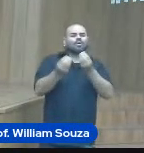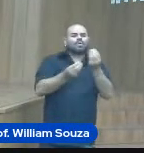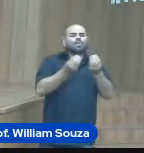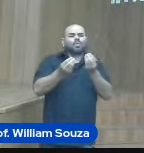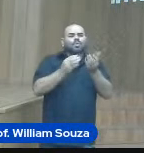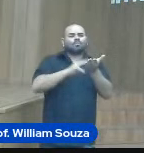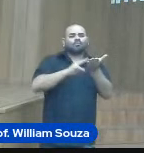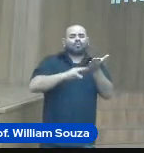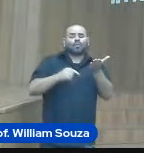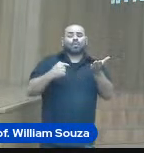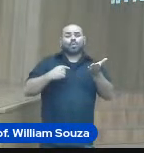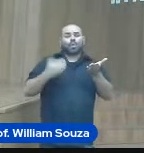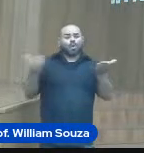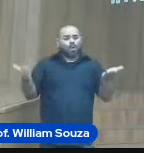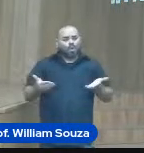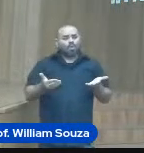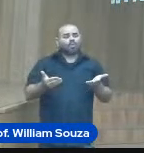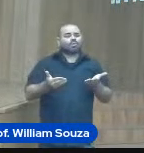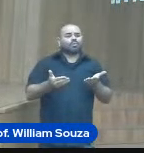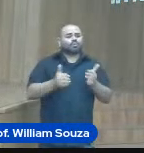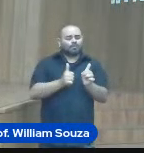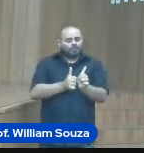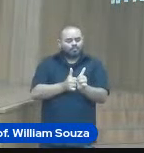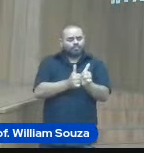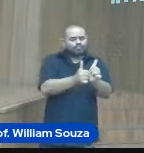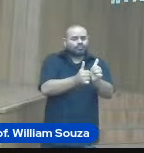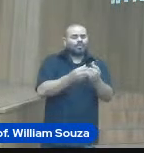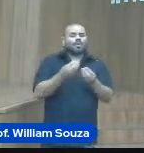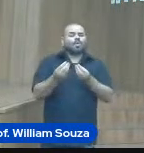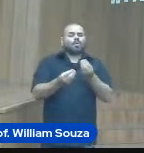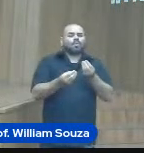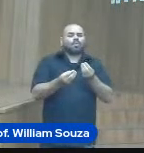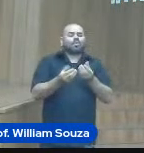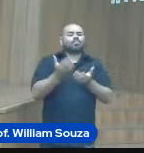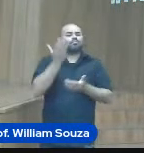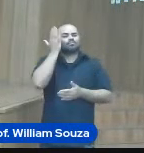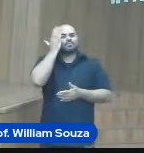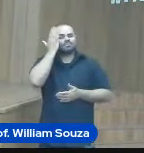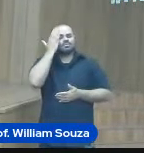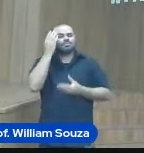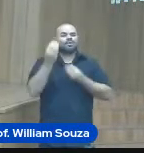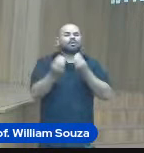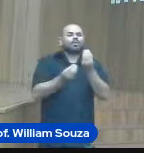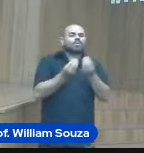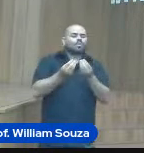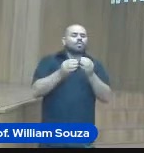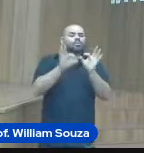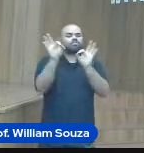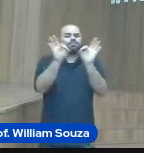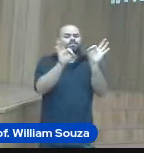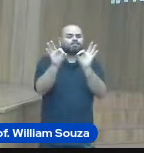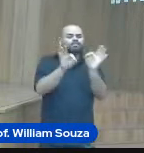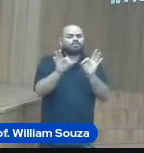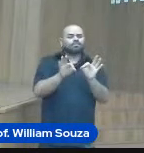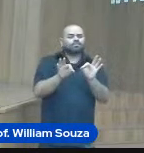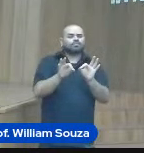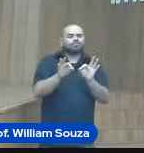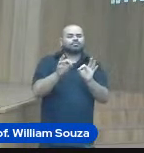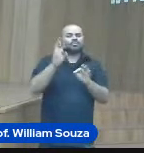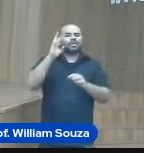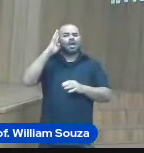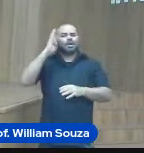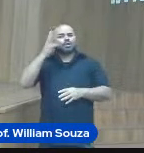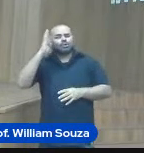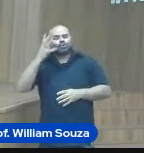até hoje, que é como a gente entende, como a gente se organiza em torno da solução de um problema, como a